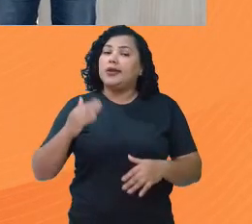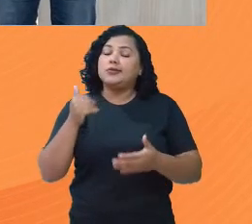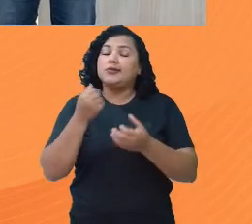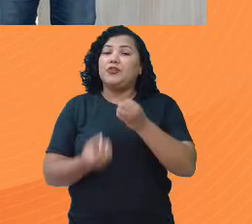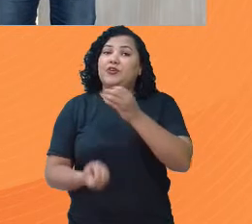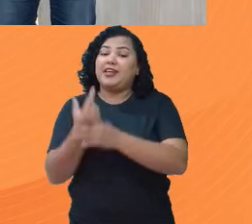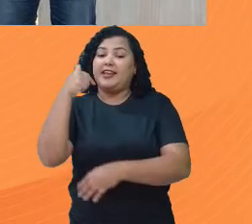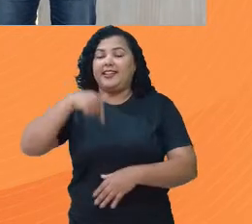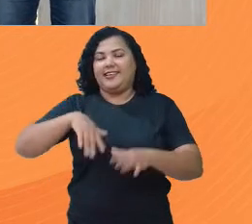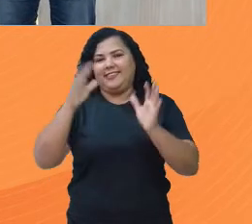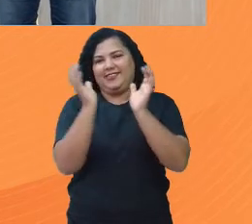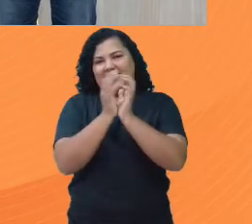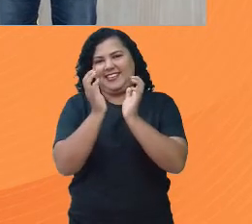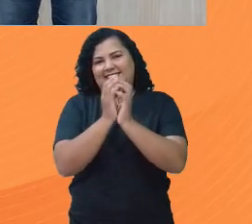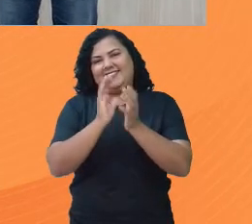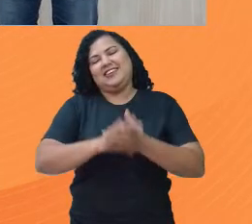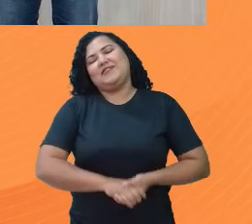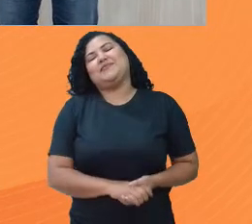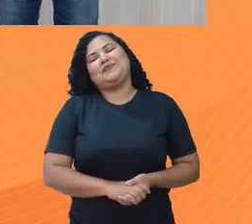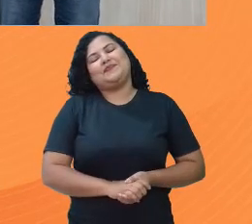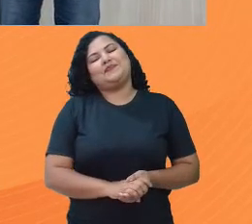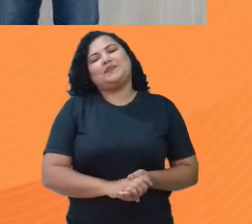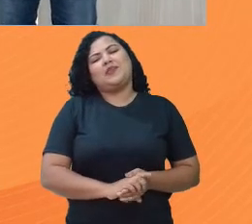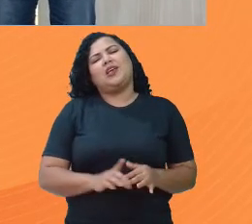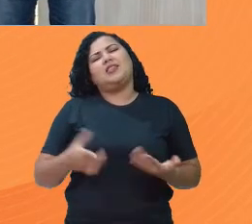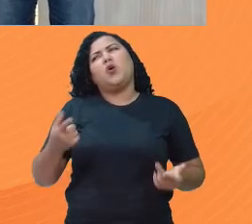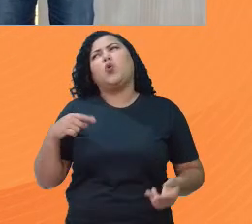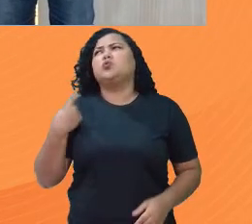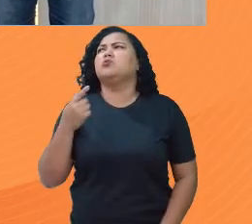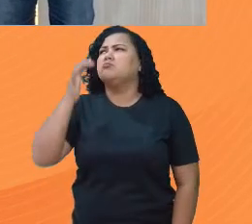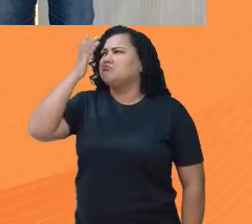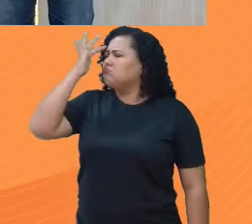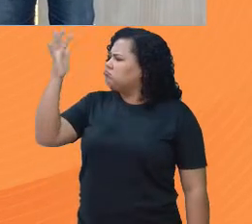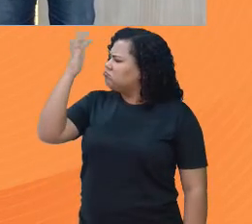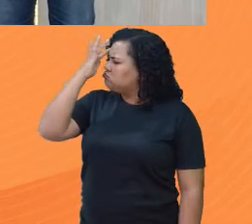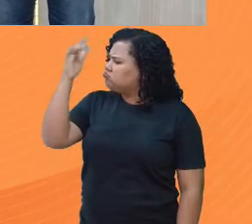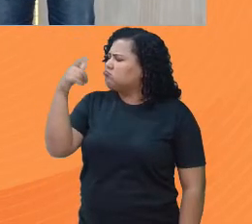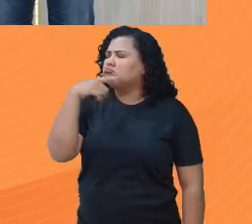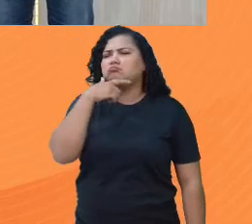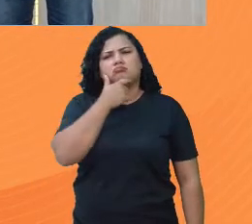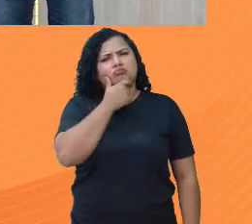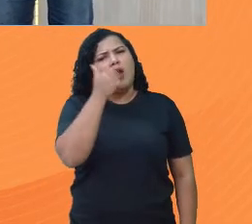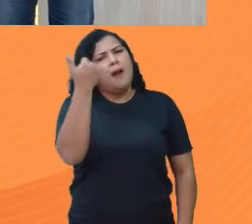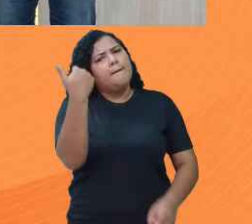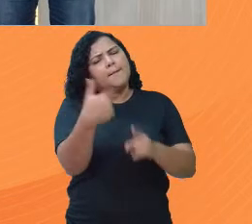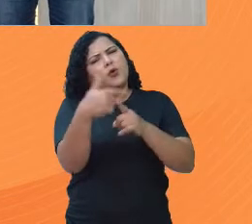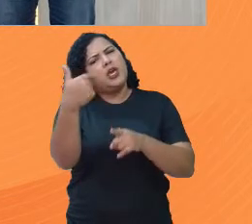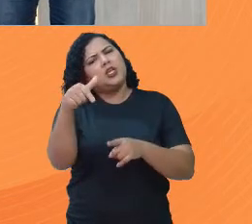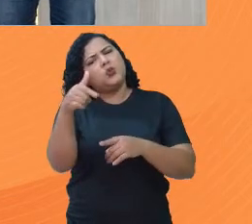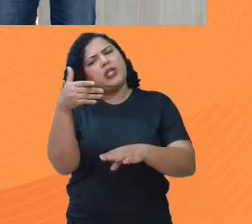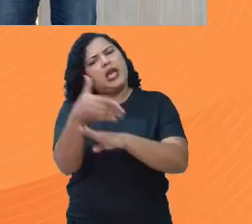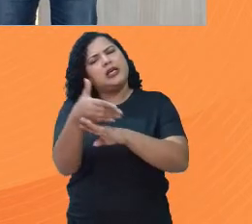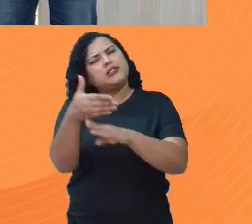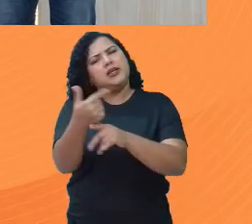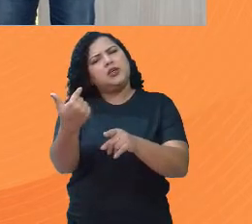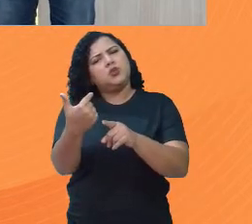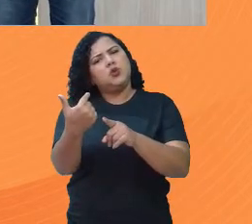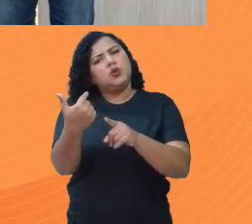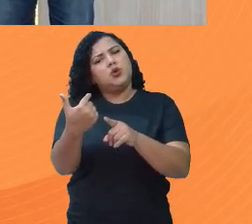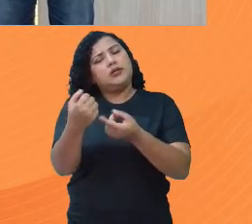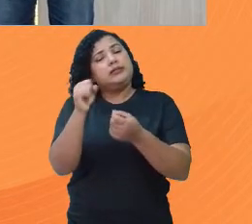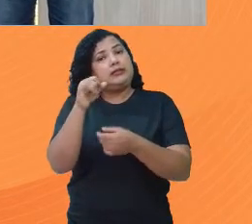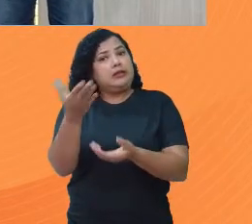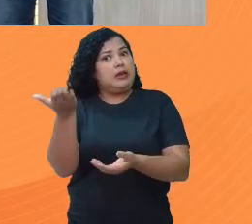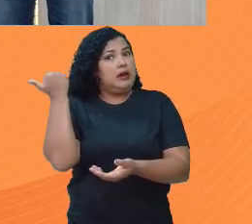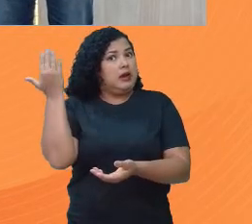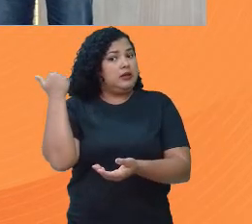Recife. E aí serve para a gente poder refletir, né, por que nós não temos esse acesso, essa oferta, se, né, no passado esse sistema foi